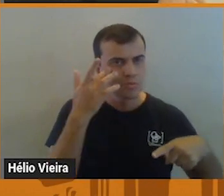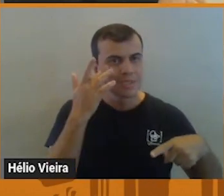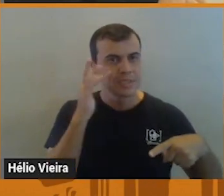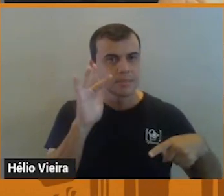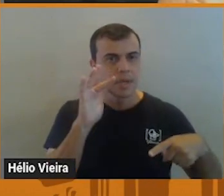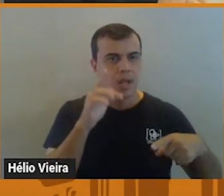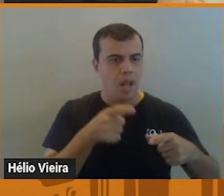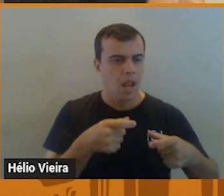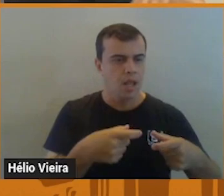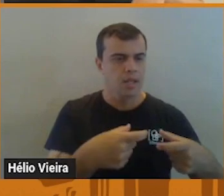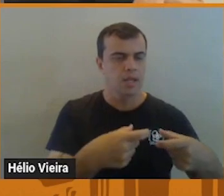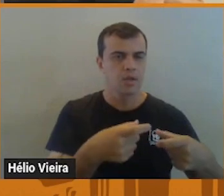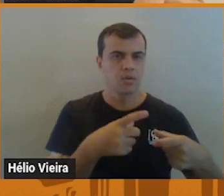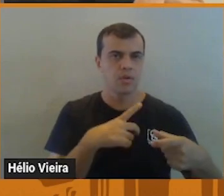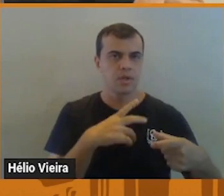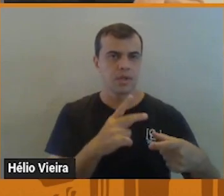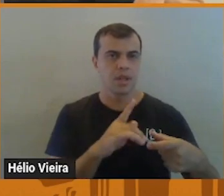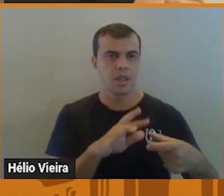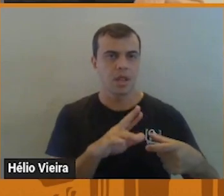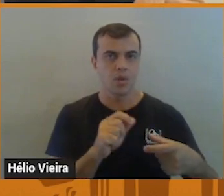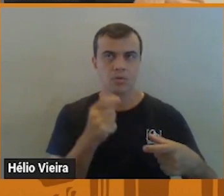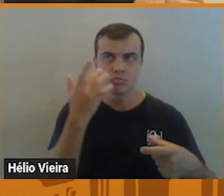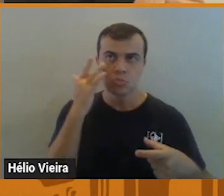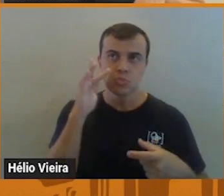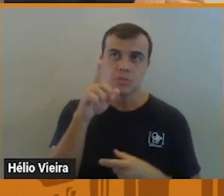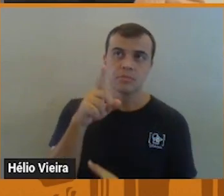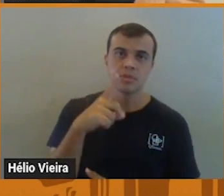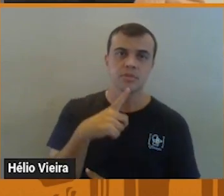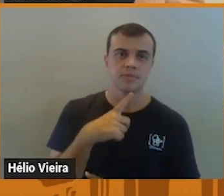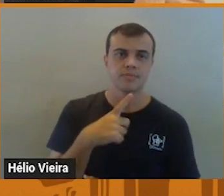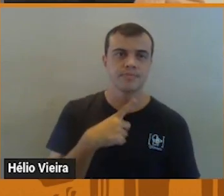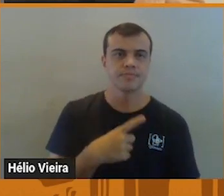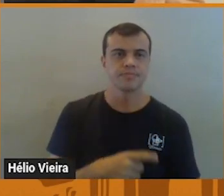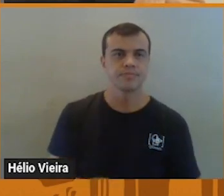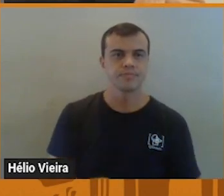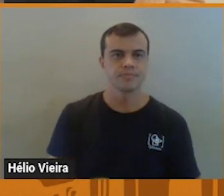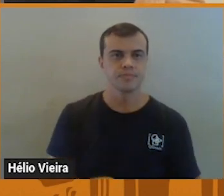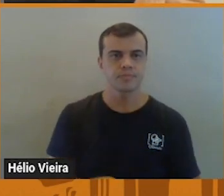ladrilho hidráulico, eu não sabia que tinha